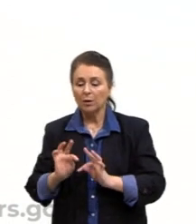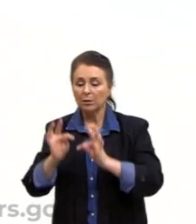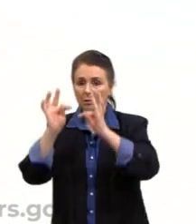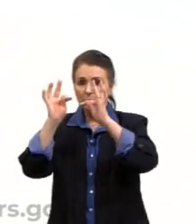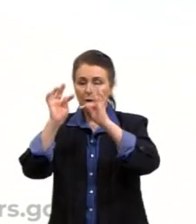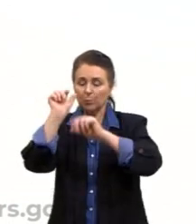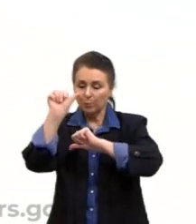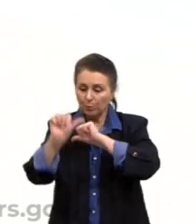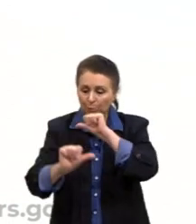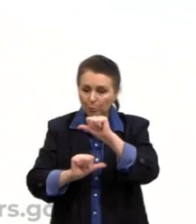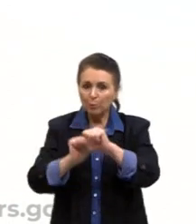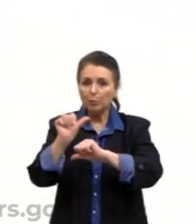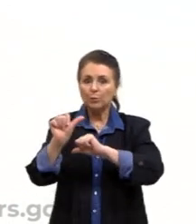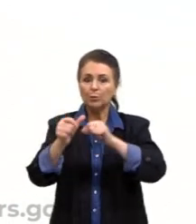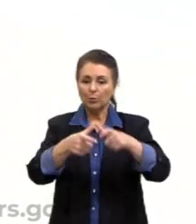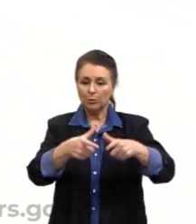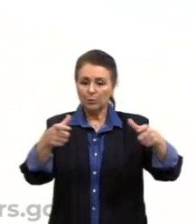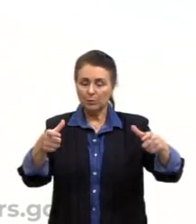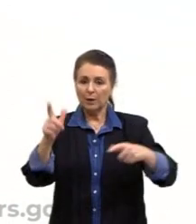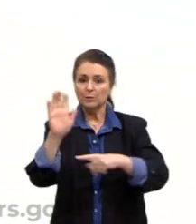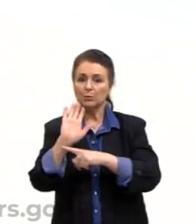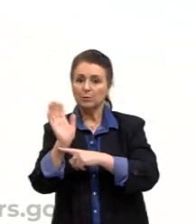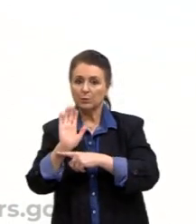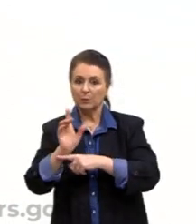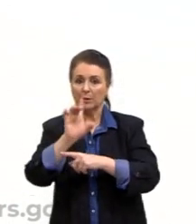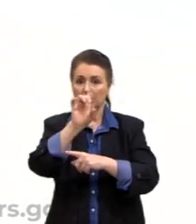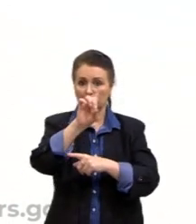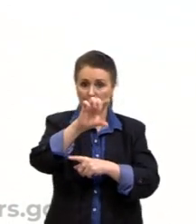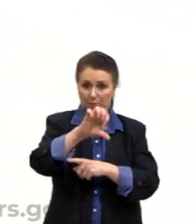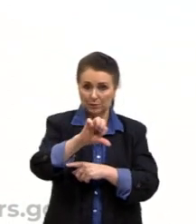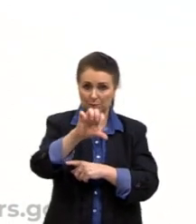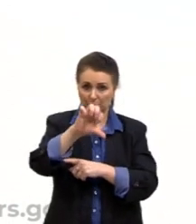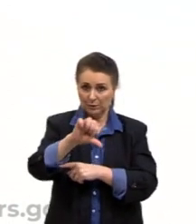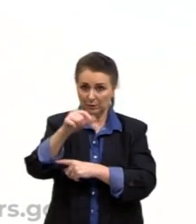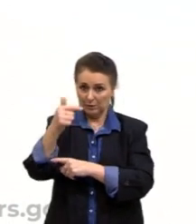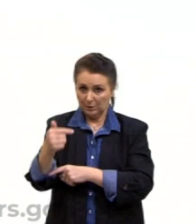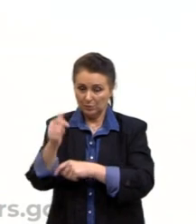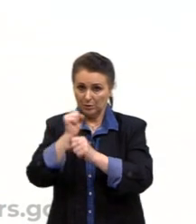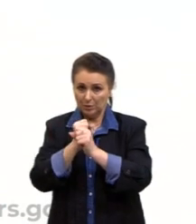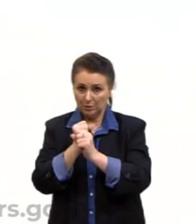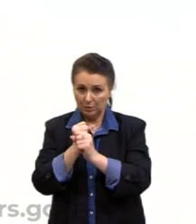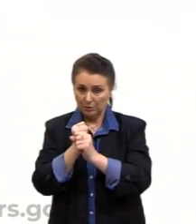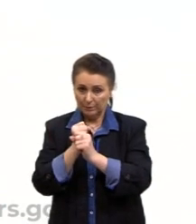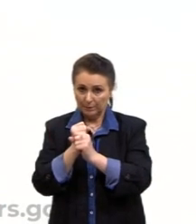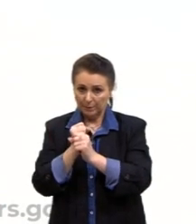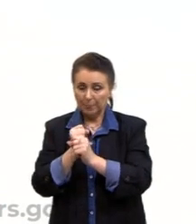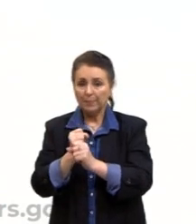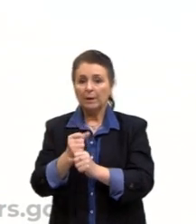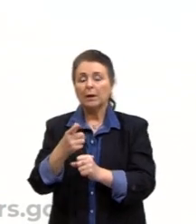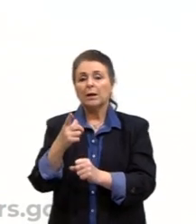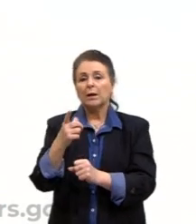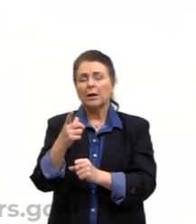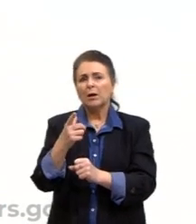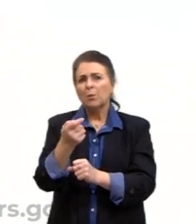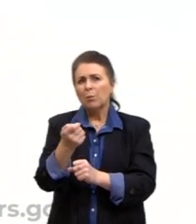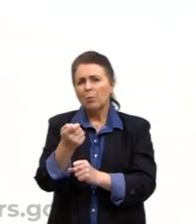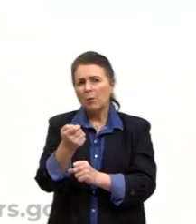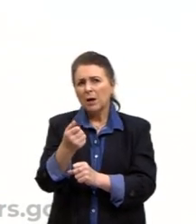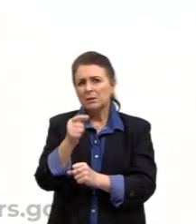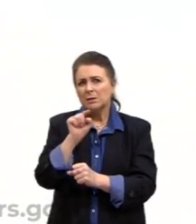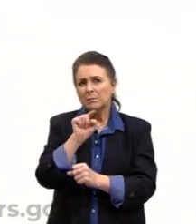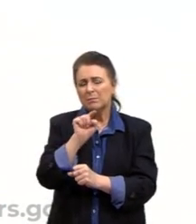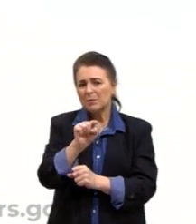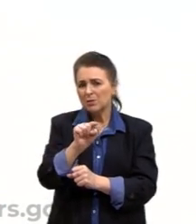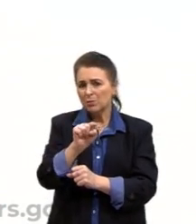a geografia do cinema. Em 1997, chegamos a pouco mais de